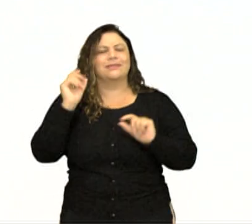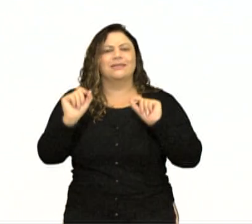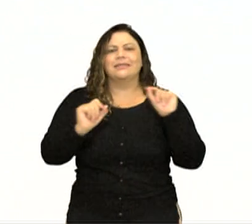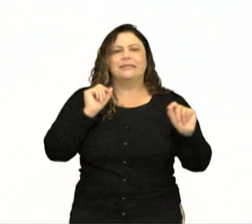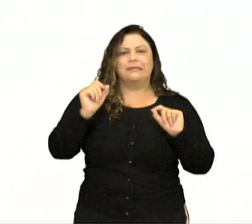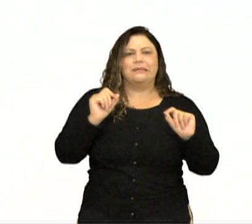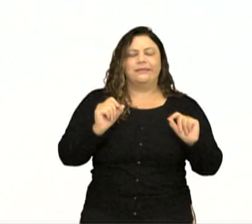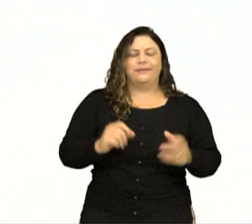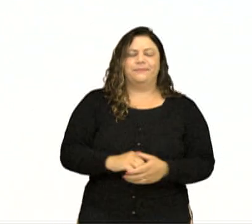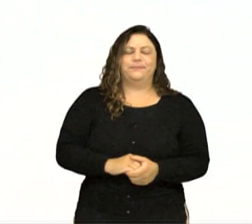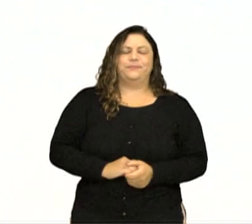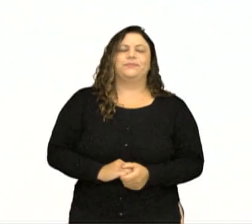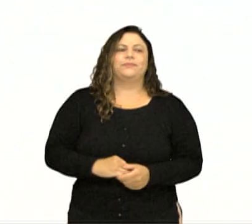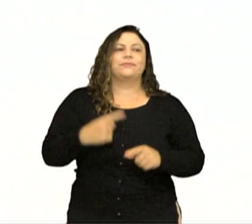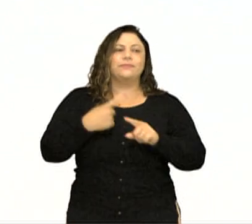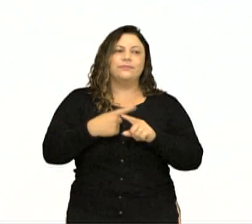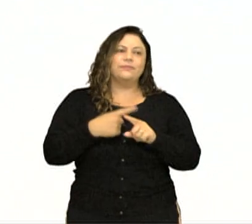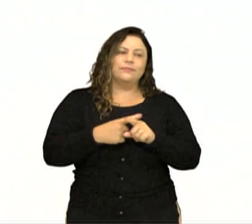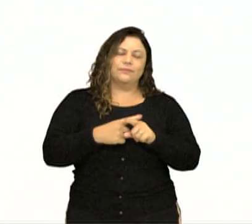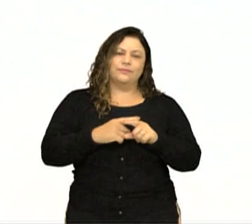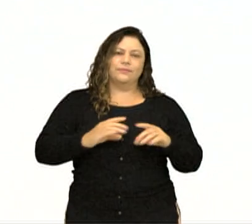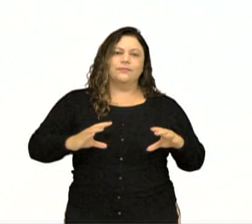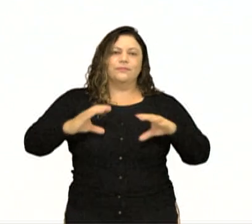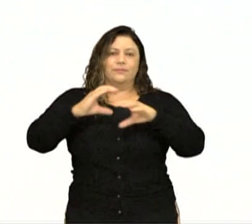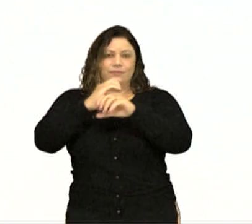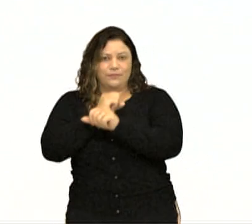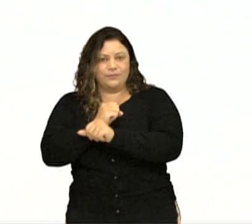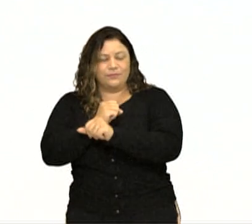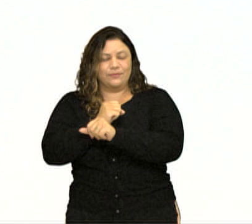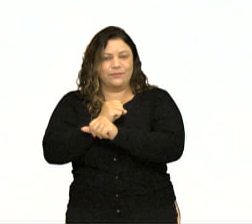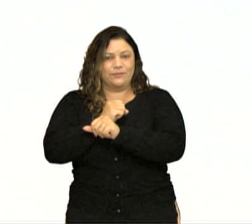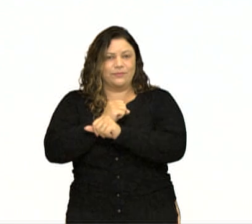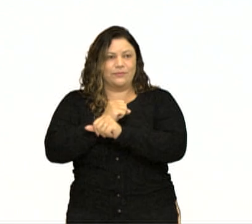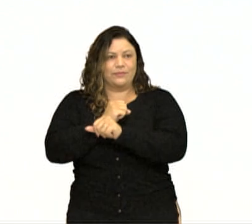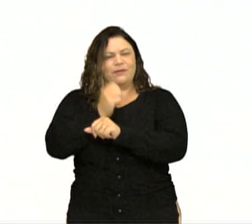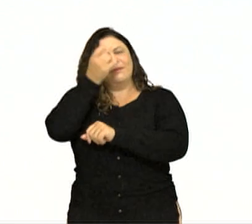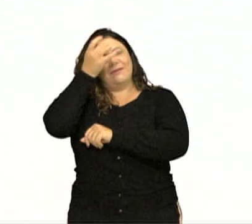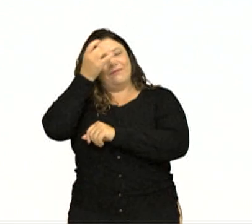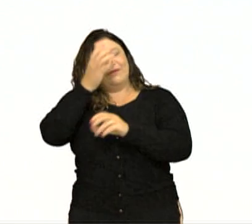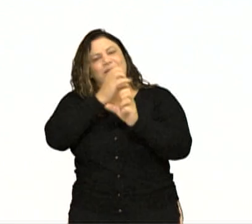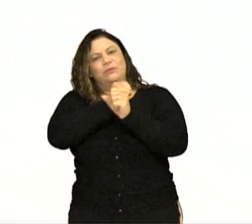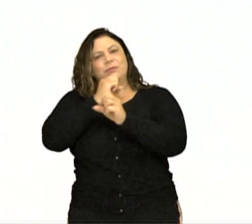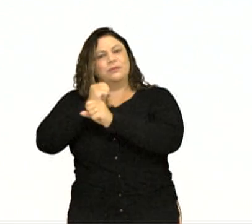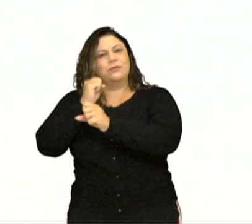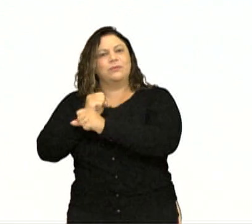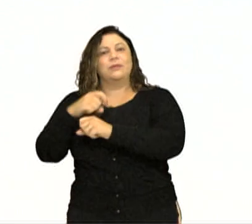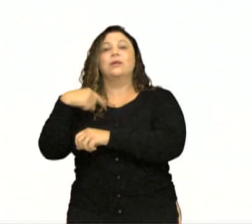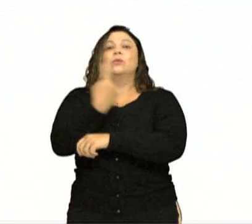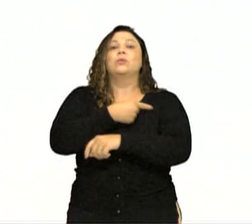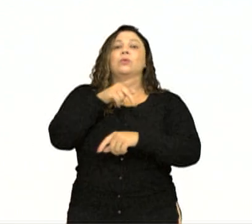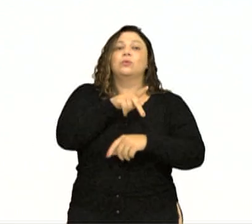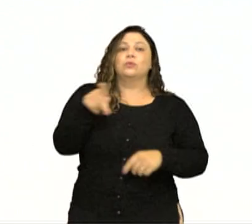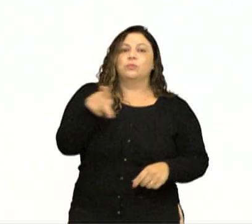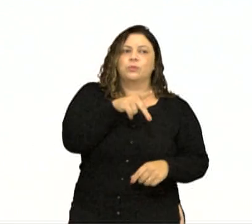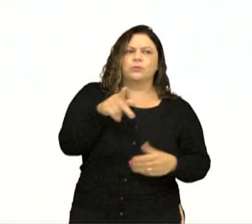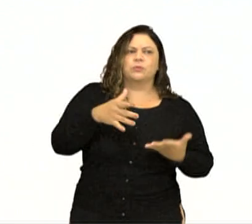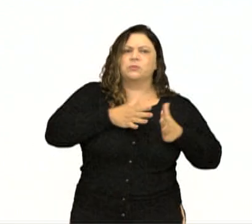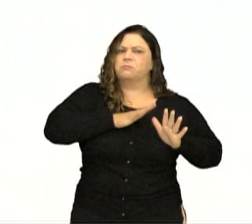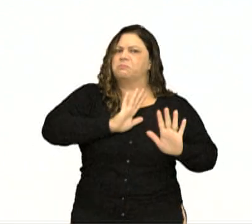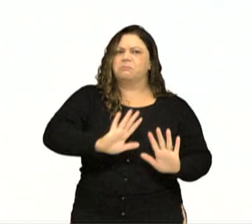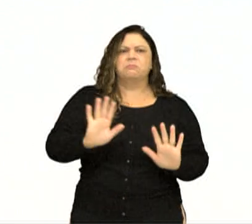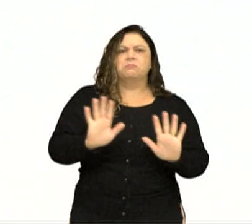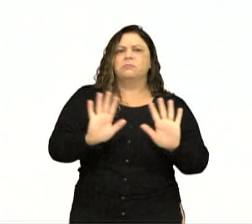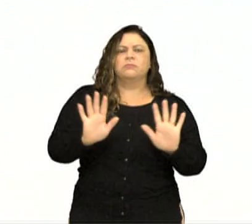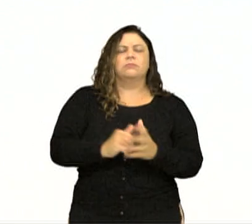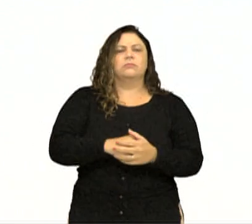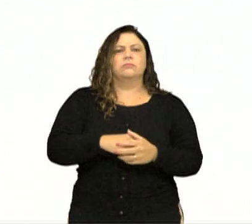gente arredonda para ficar fácil para o cálculo, não é verdade? É claro que nós, professores, nós não gostamos de